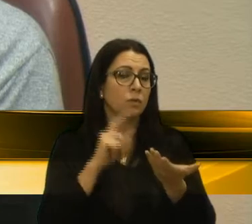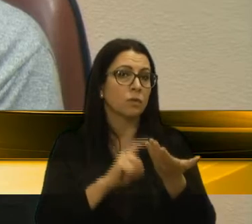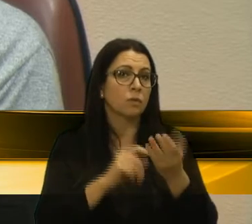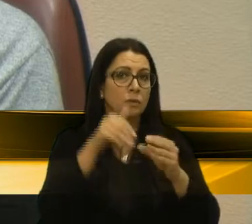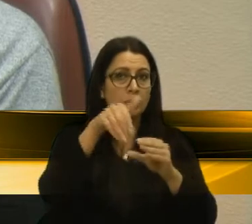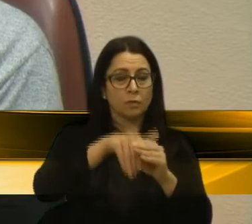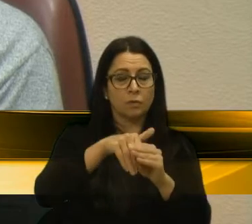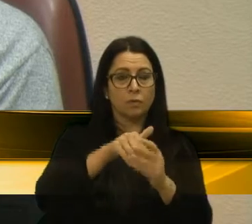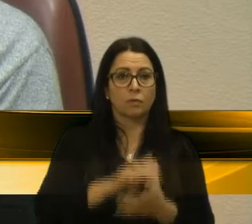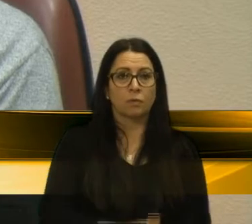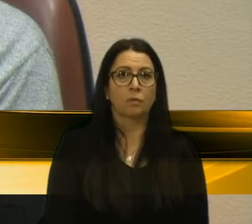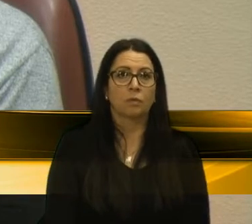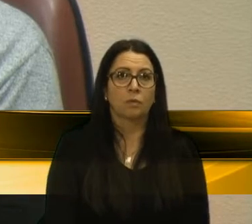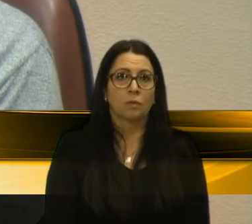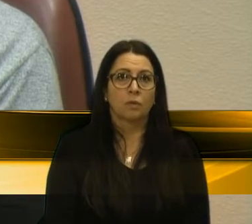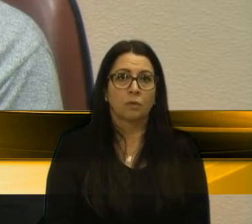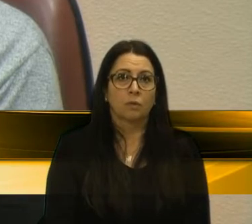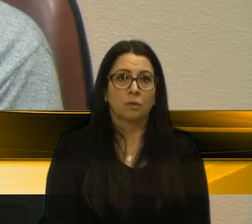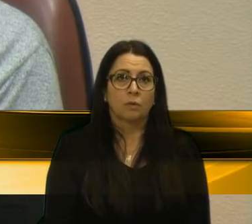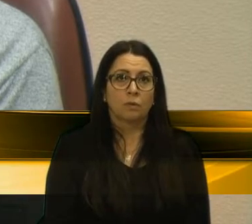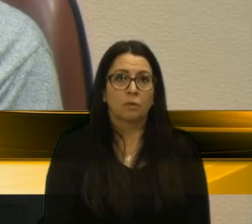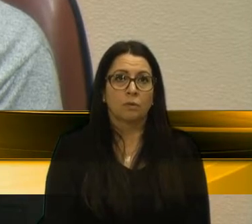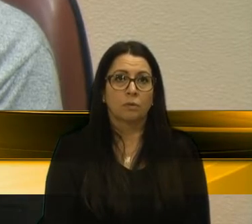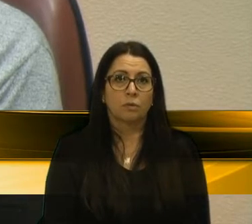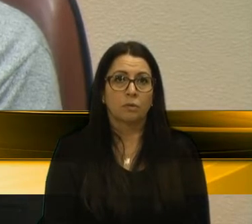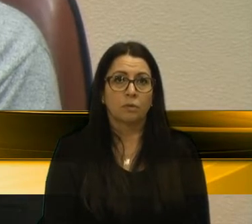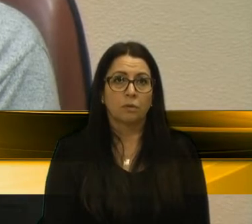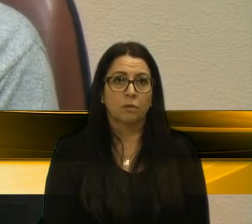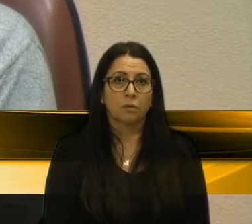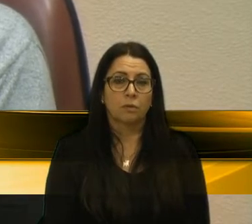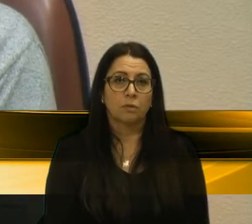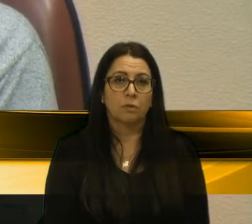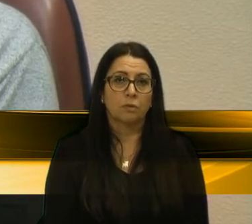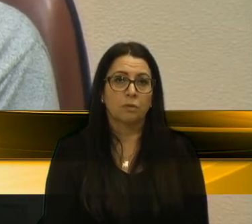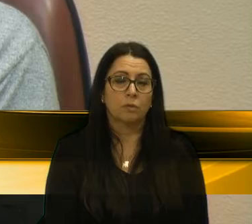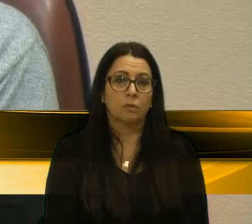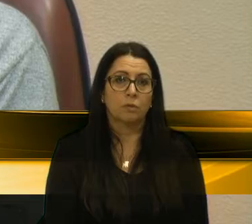Solicito aos vereadores que registrem seus votos.